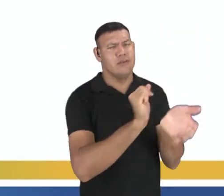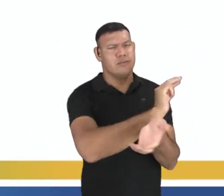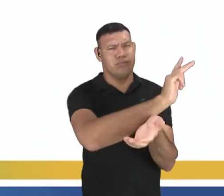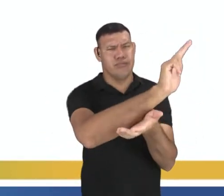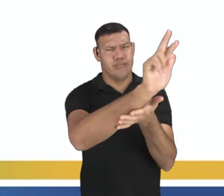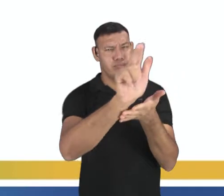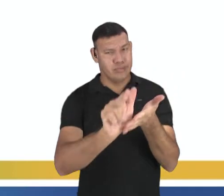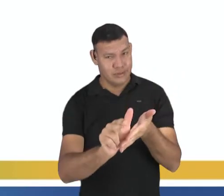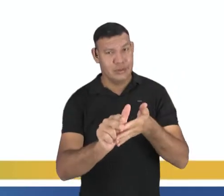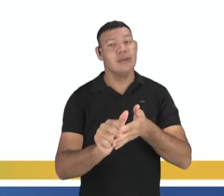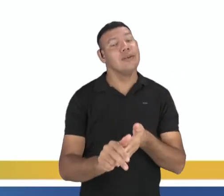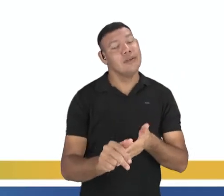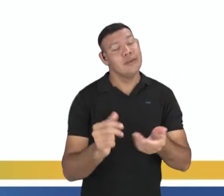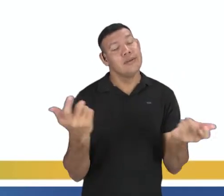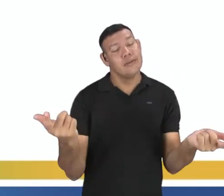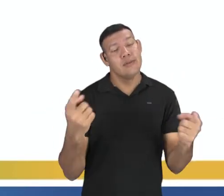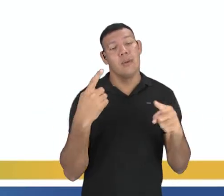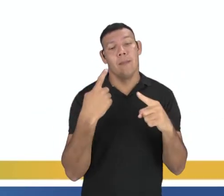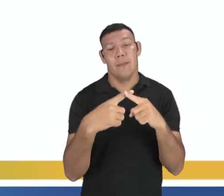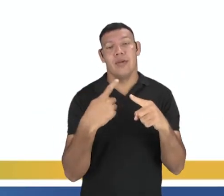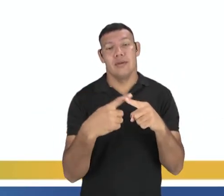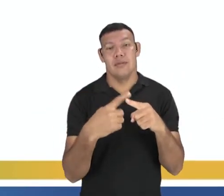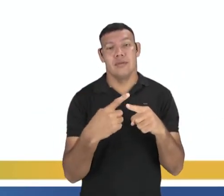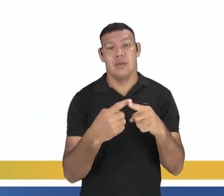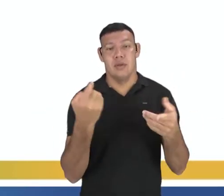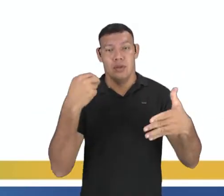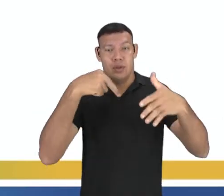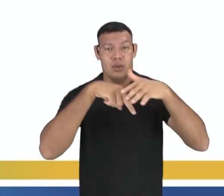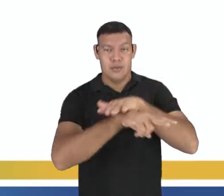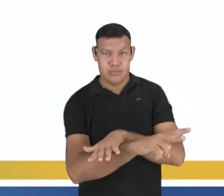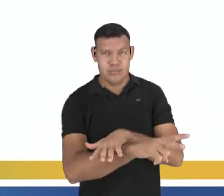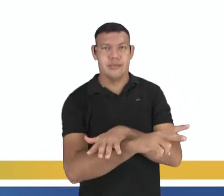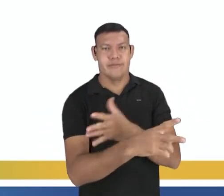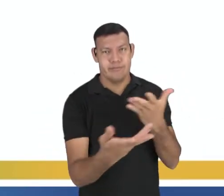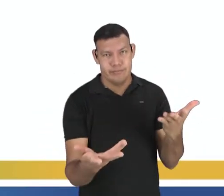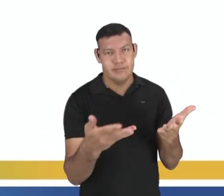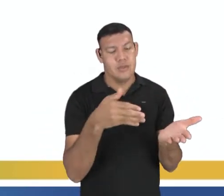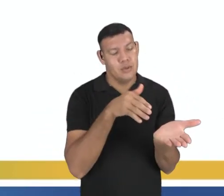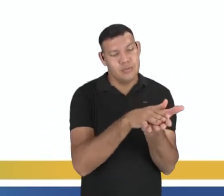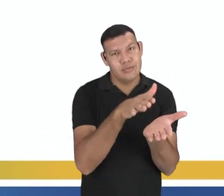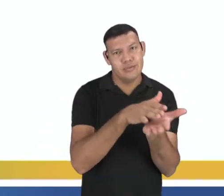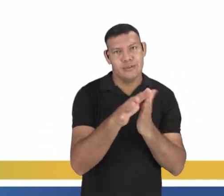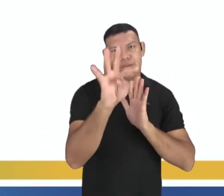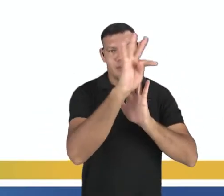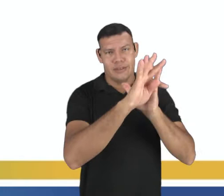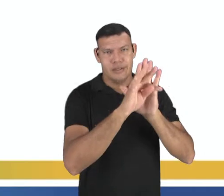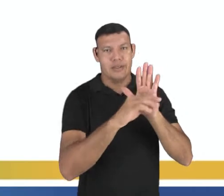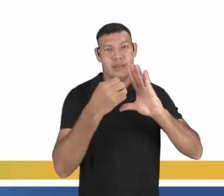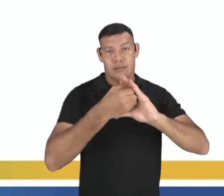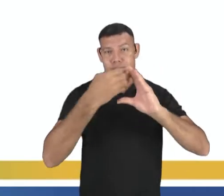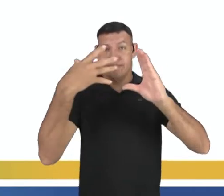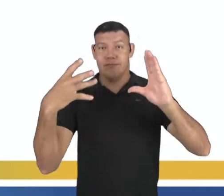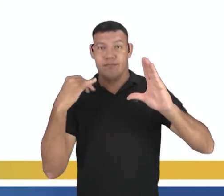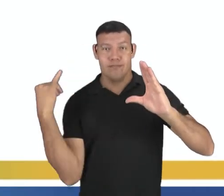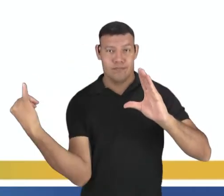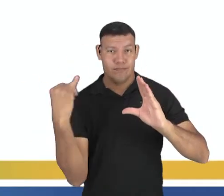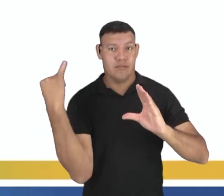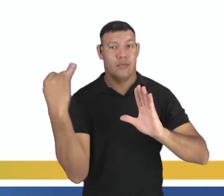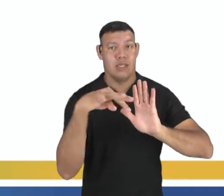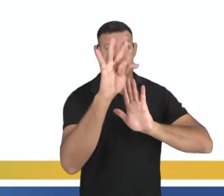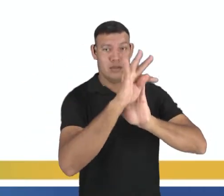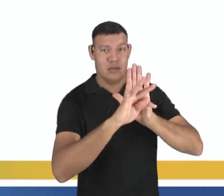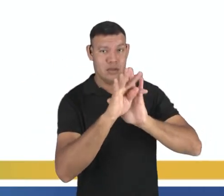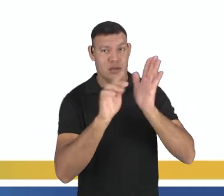alcance se dá pelo quê? Por causa da digitalização dos textos, não é verdade? Uma característica importante dos